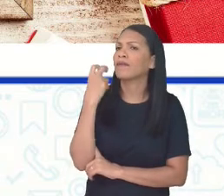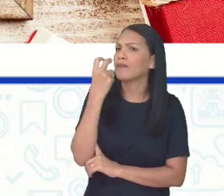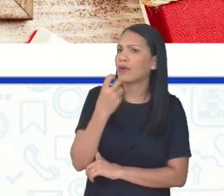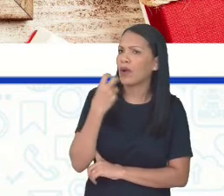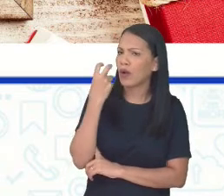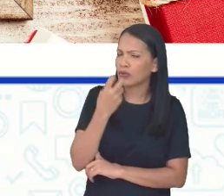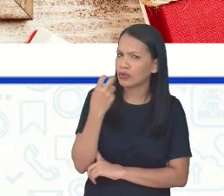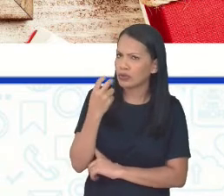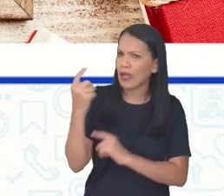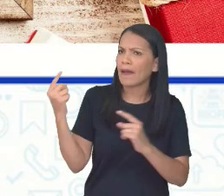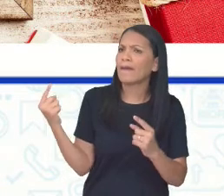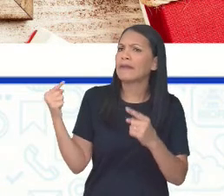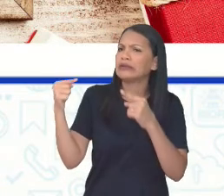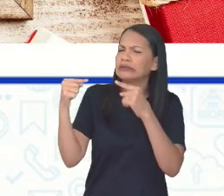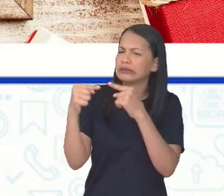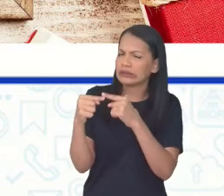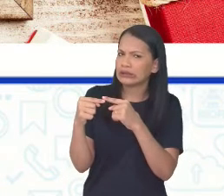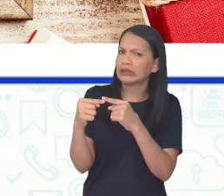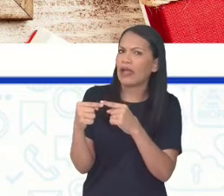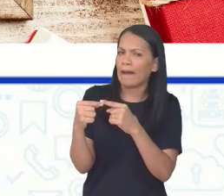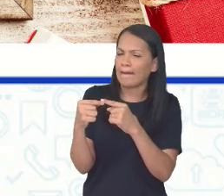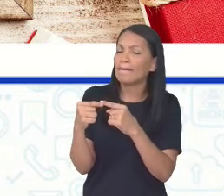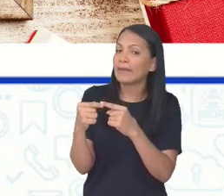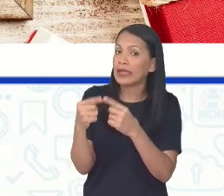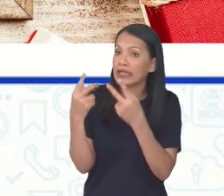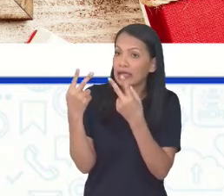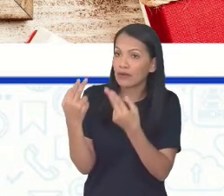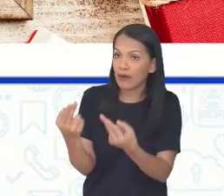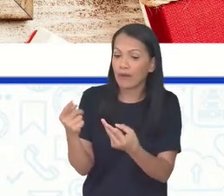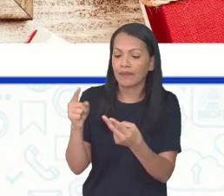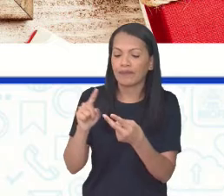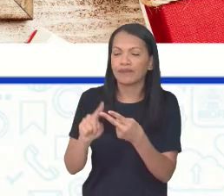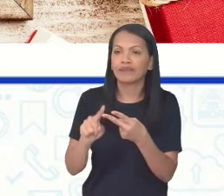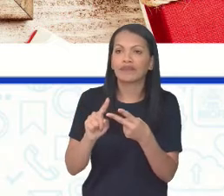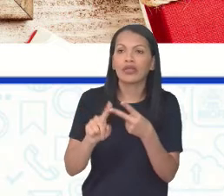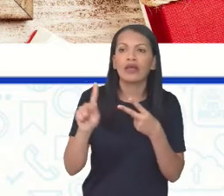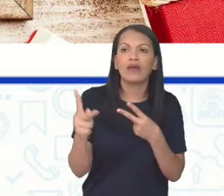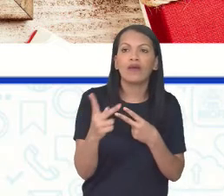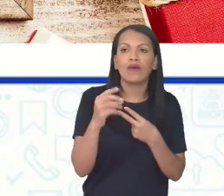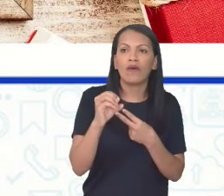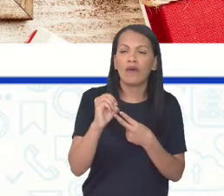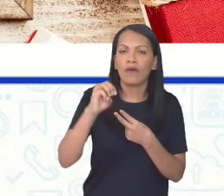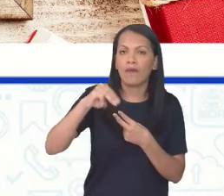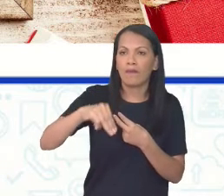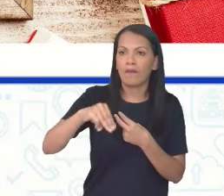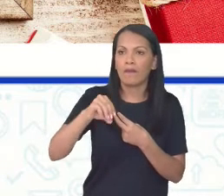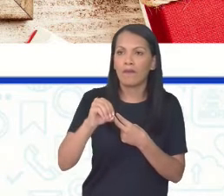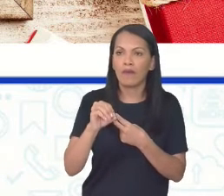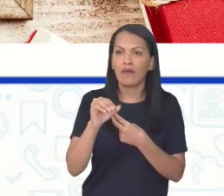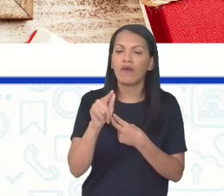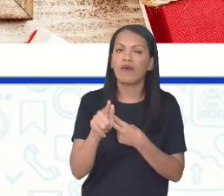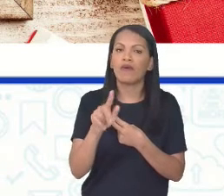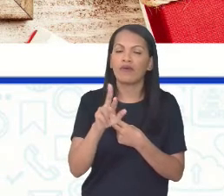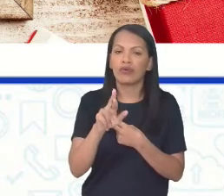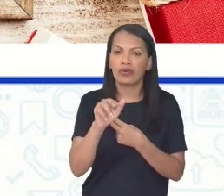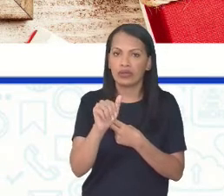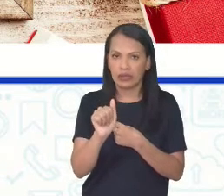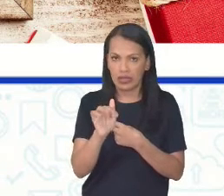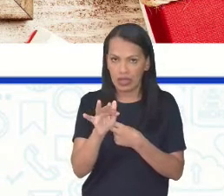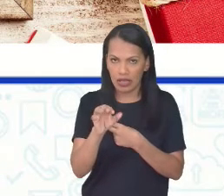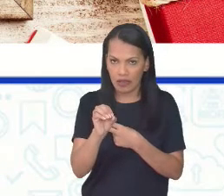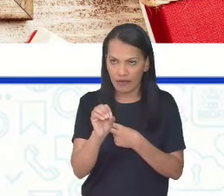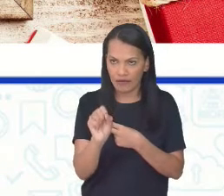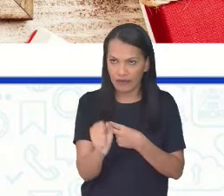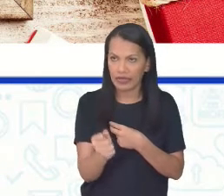novamente. Homófonos são aquelas palavras que têm pronúncia idêntica. Já homógrafos